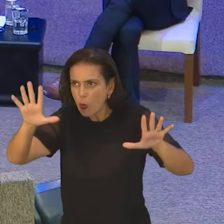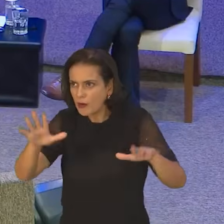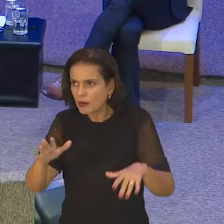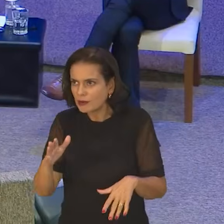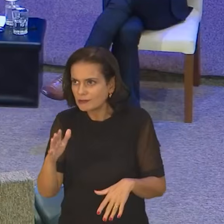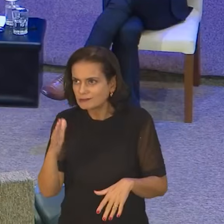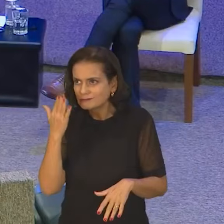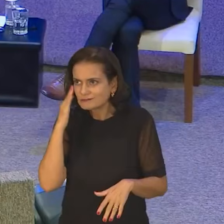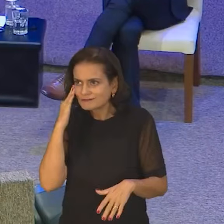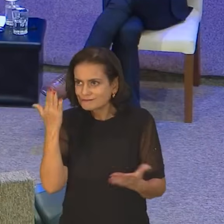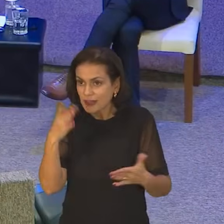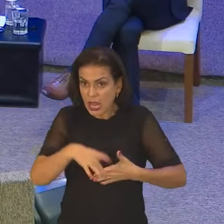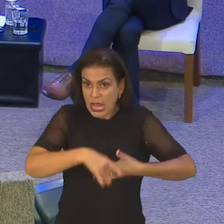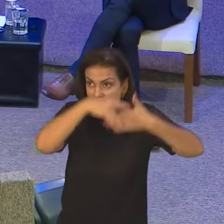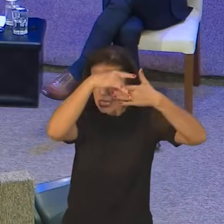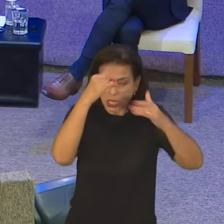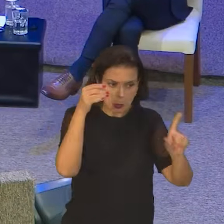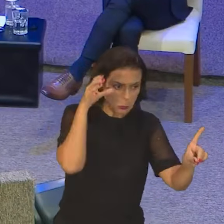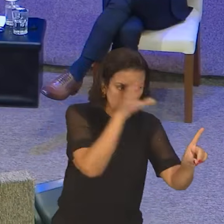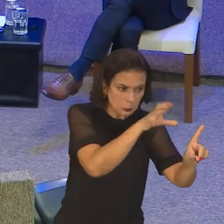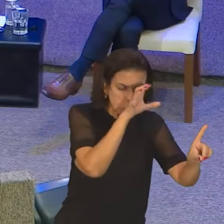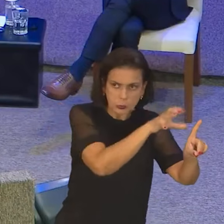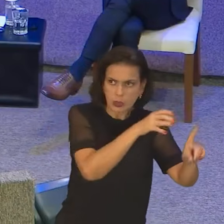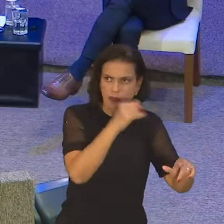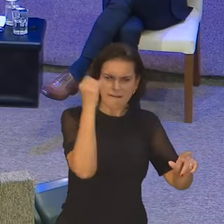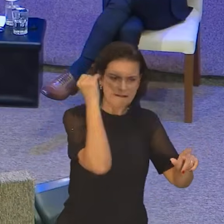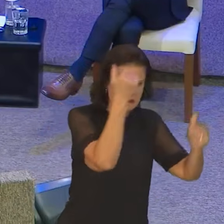E esse líder, falando,